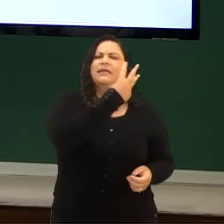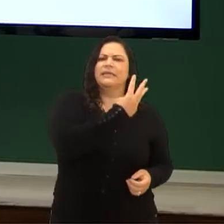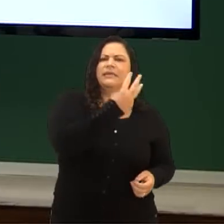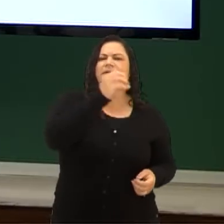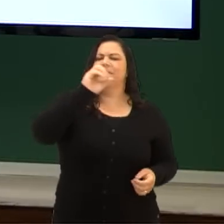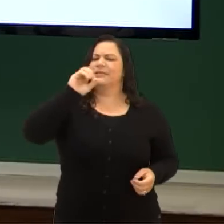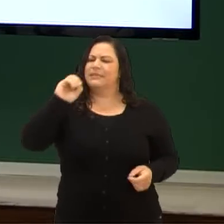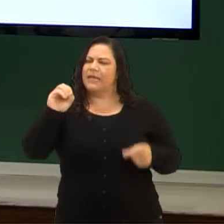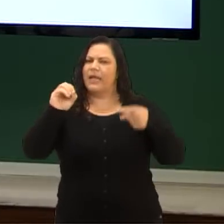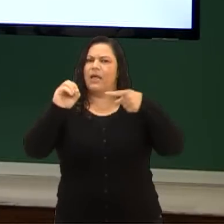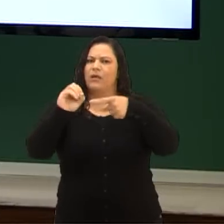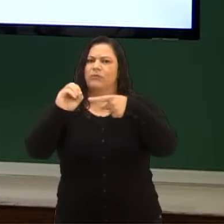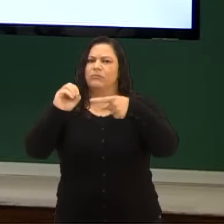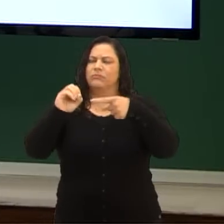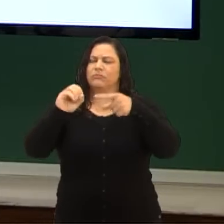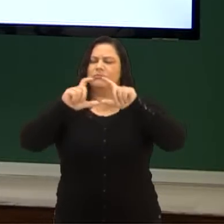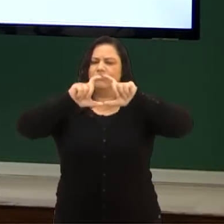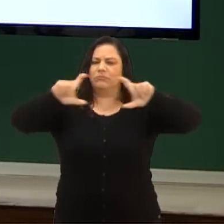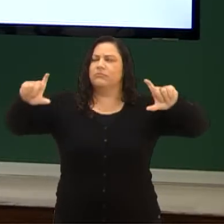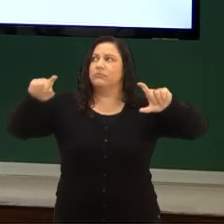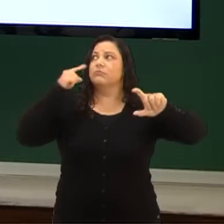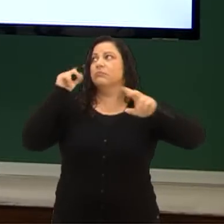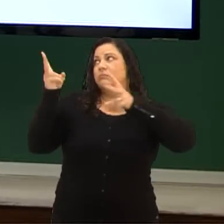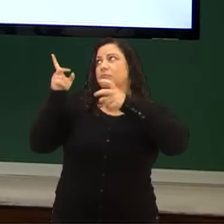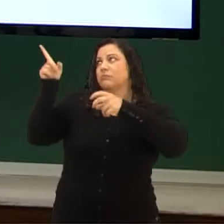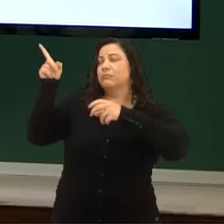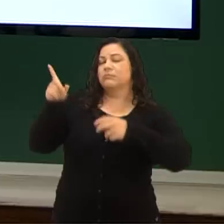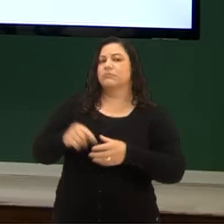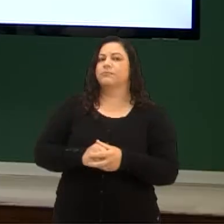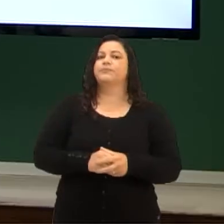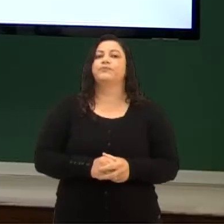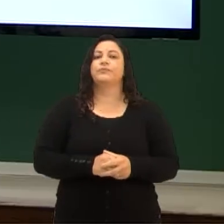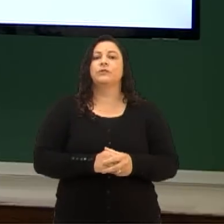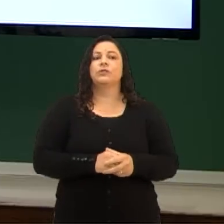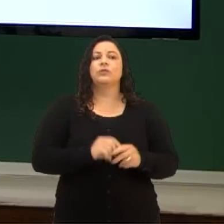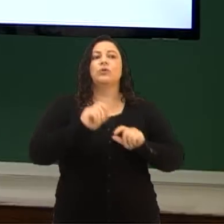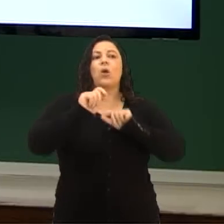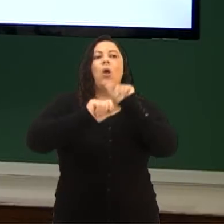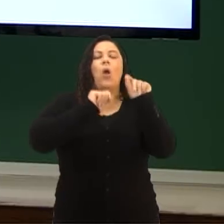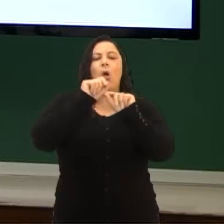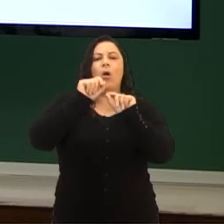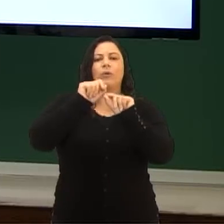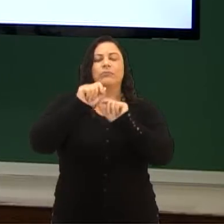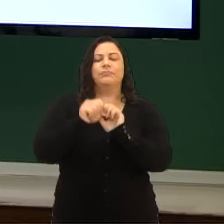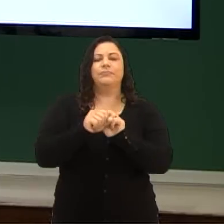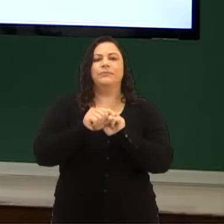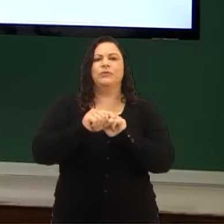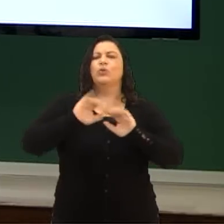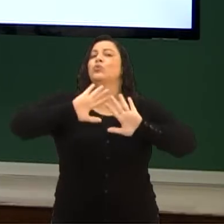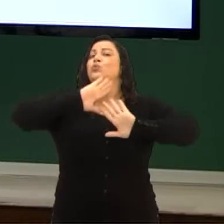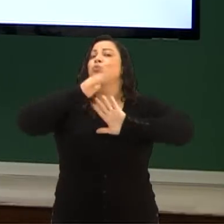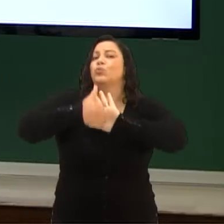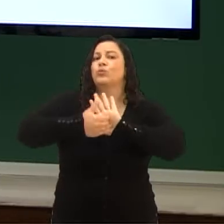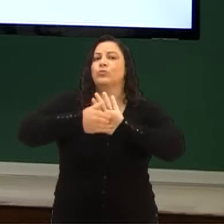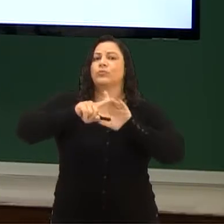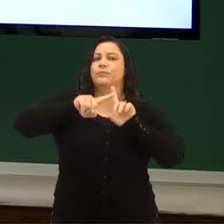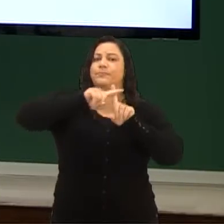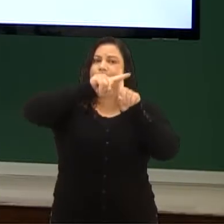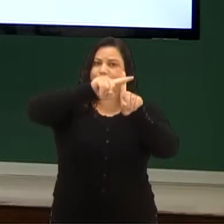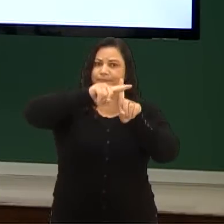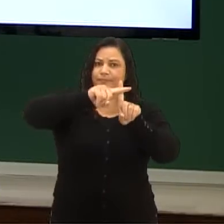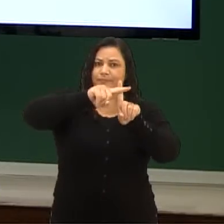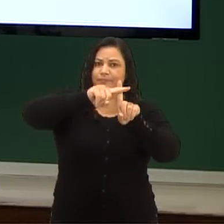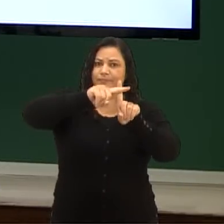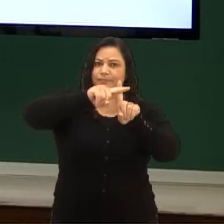1, indicado para vocês, tá certo? Cuidado com a regra de sinal aqui, todos os elementos são positivos, tá?